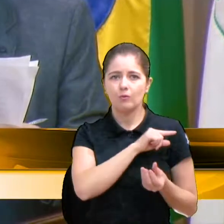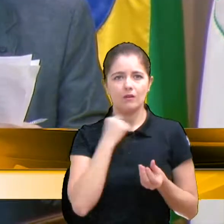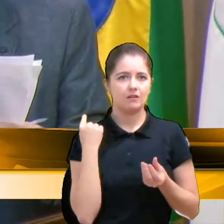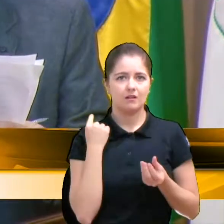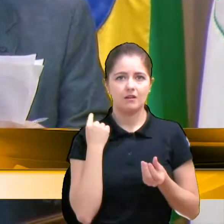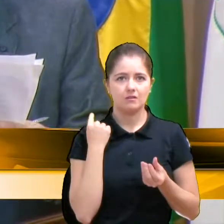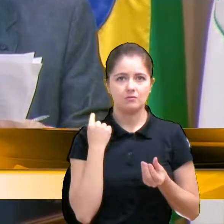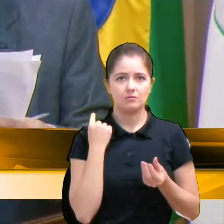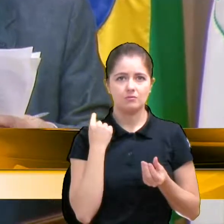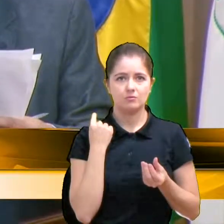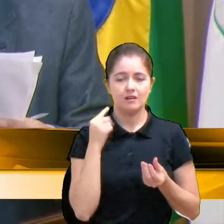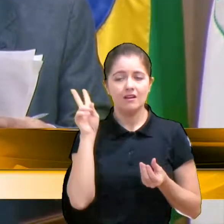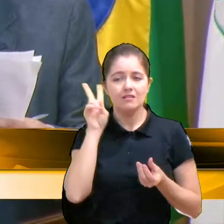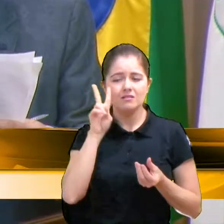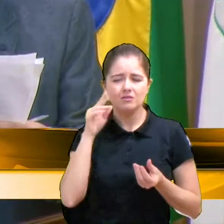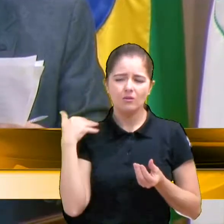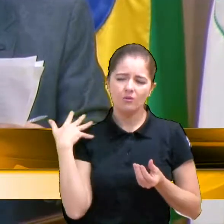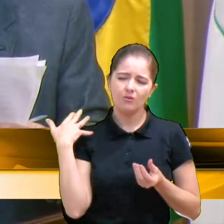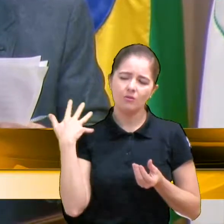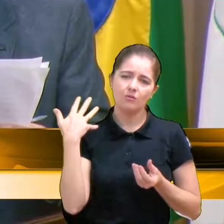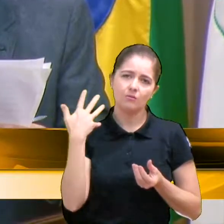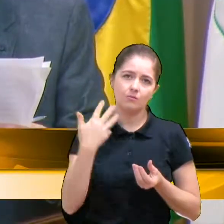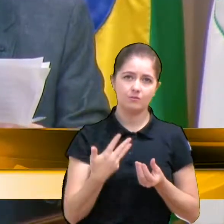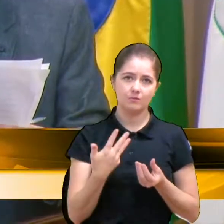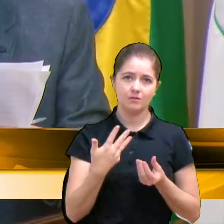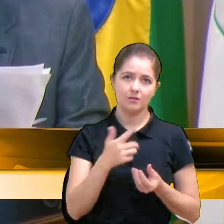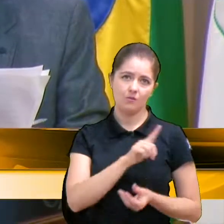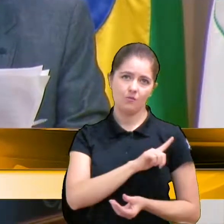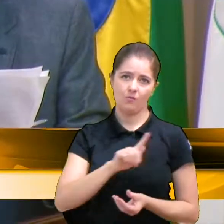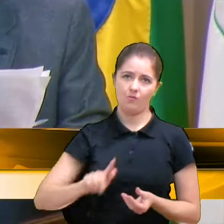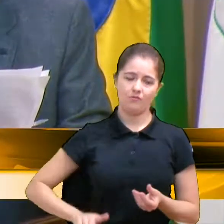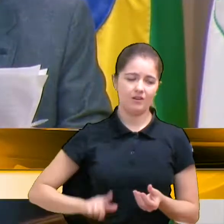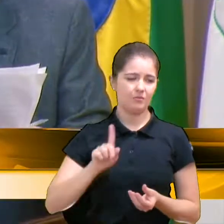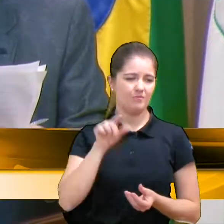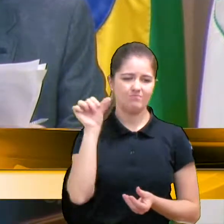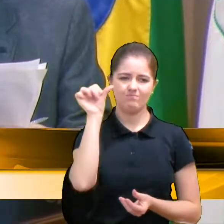os governos e é disparada a pior secretária.